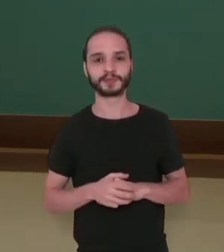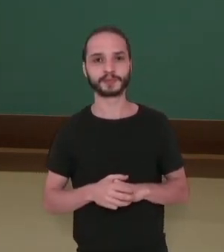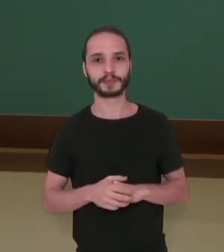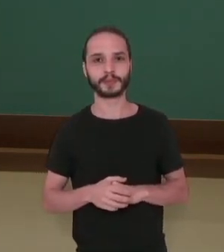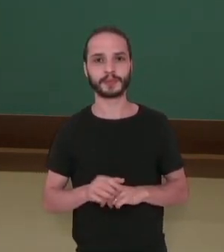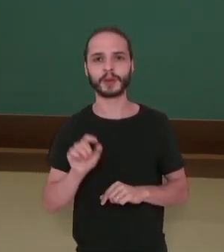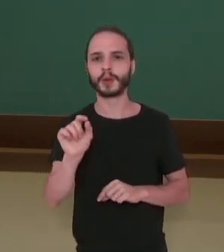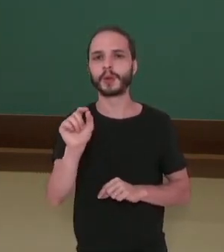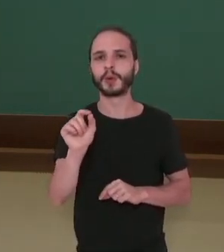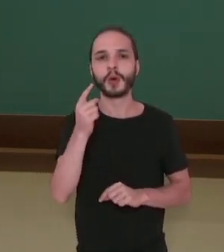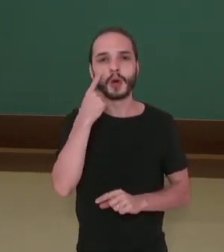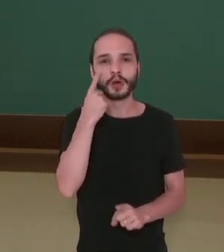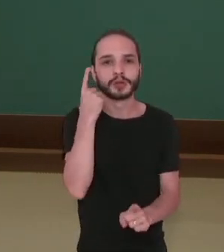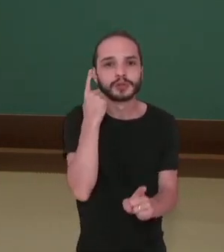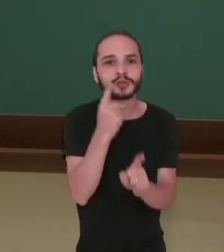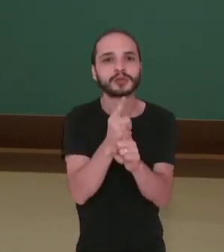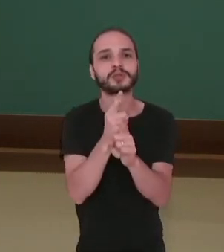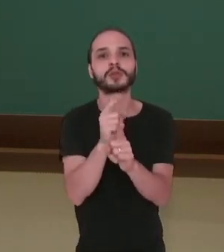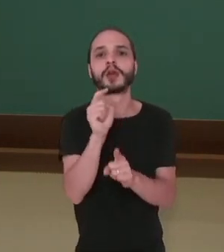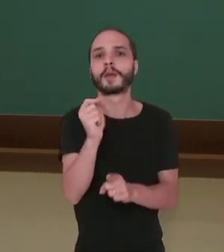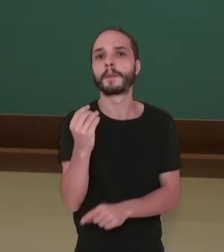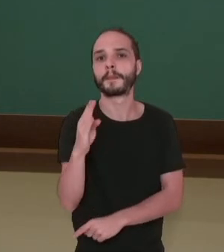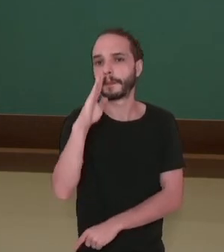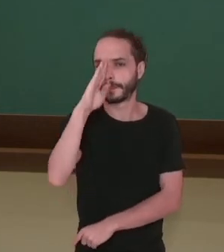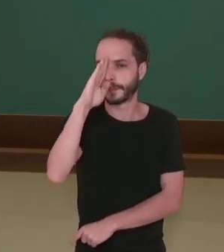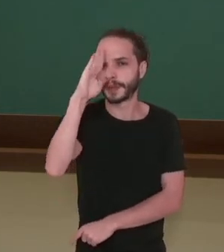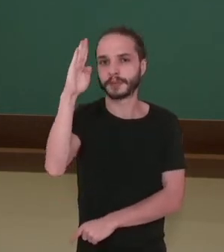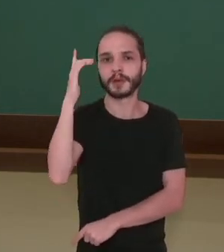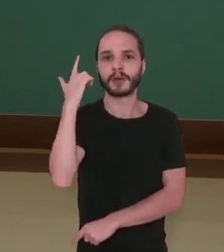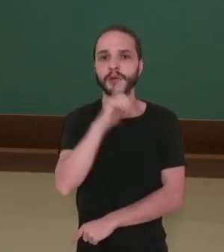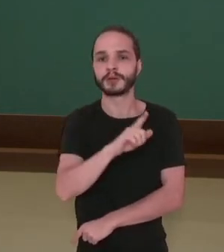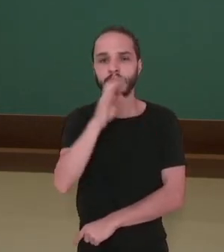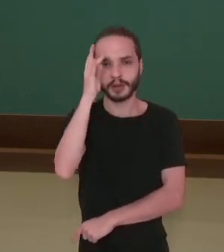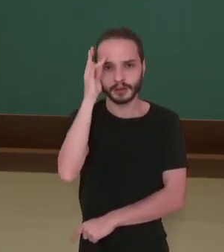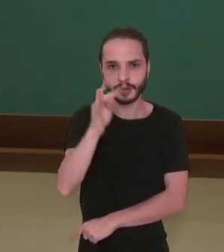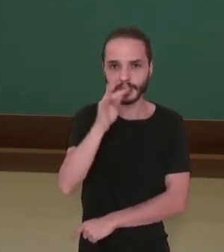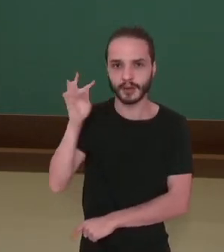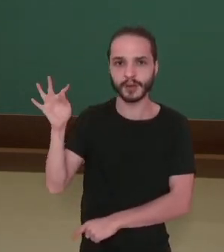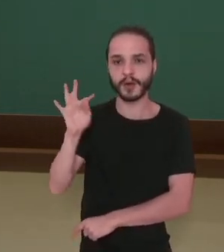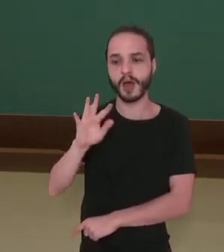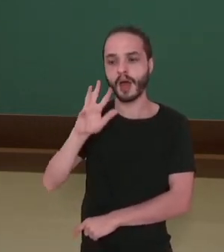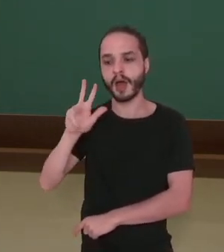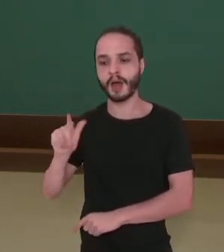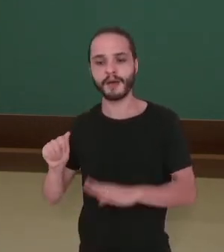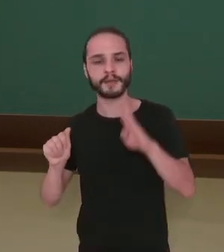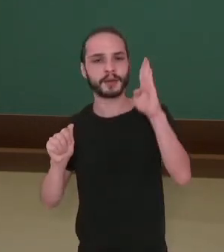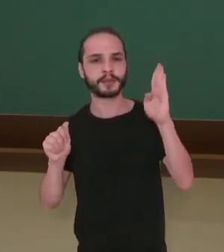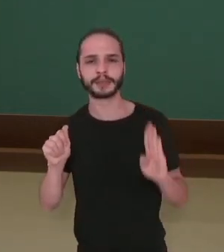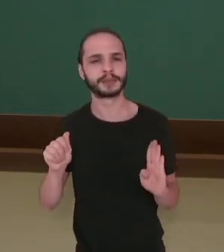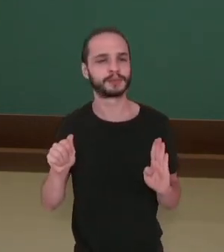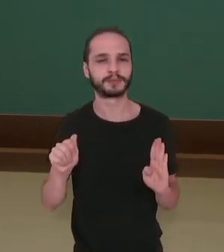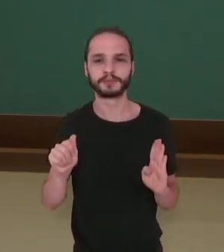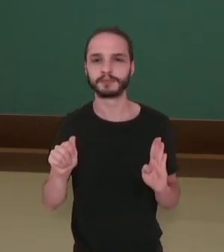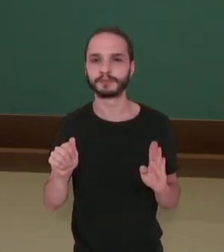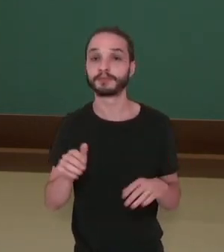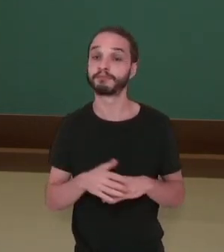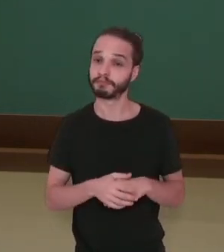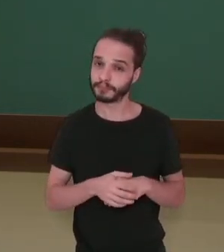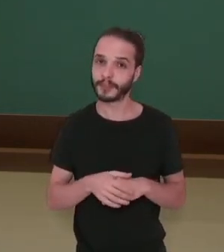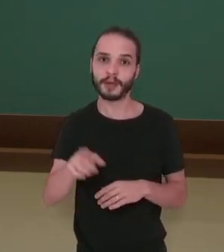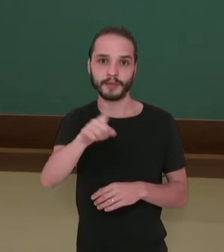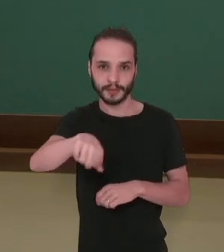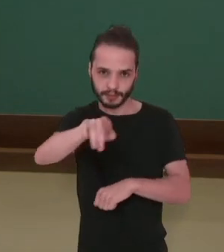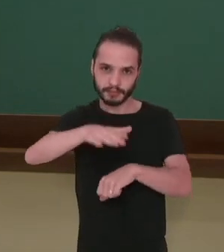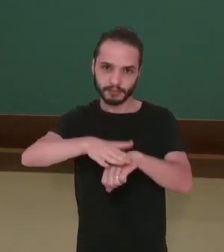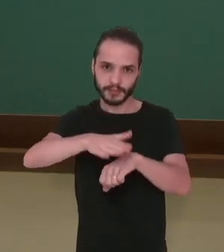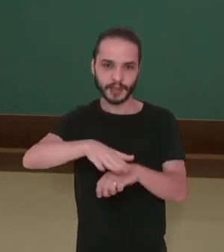Que descoberta foi determinante para o surgimento da teoria África-Brasil? Vocês vão copiar a questão